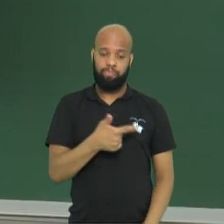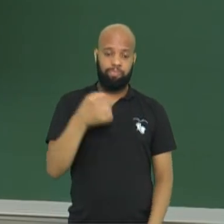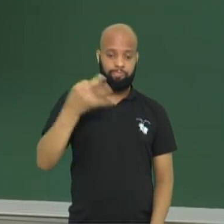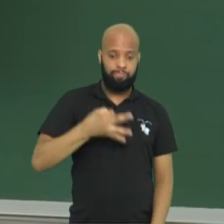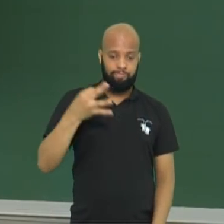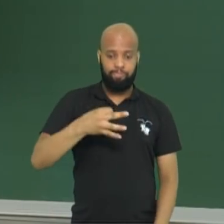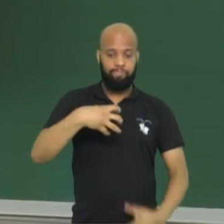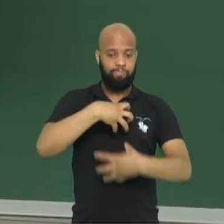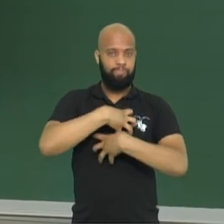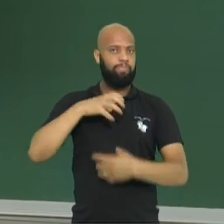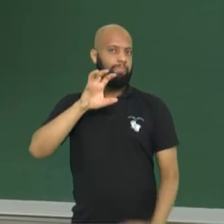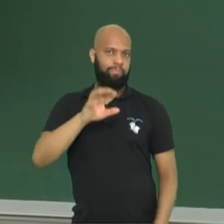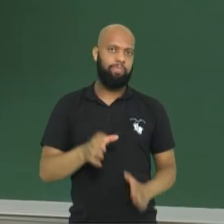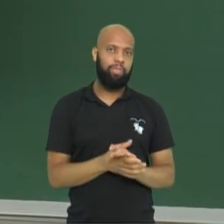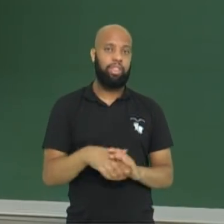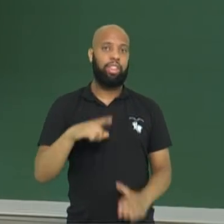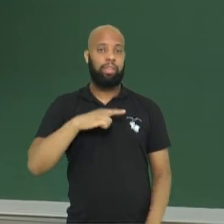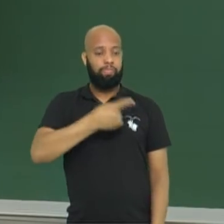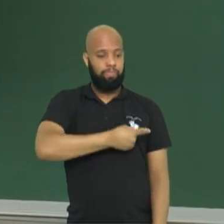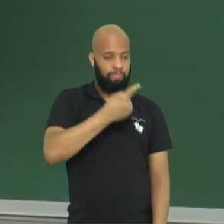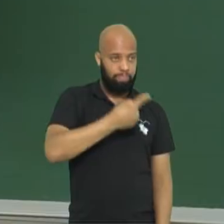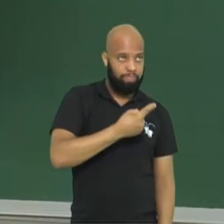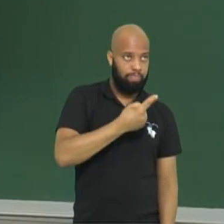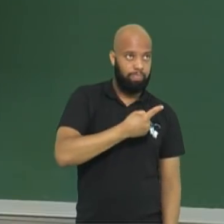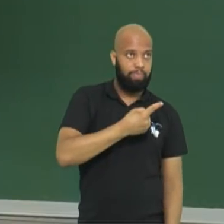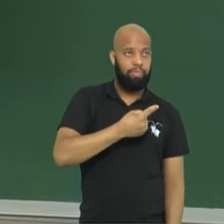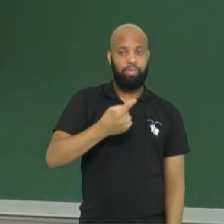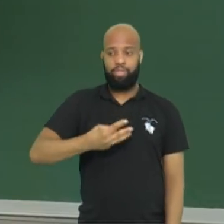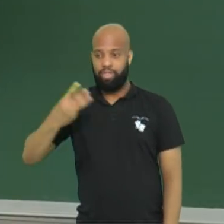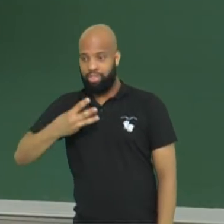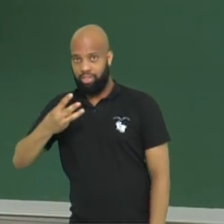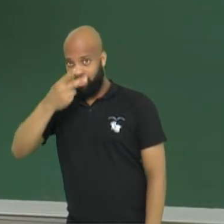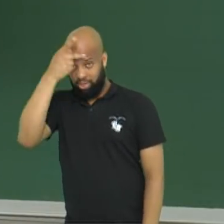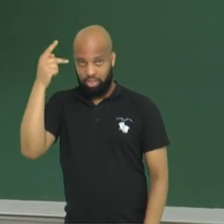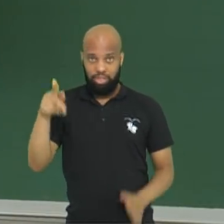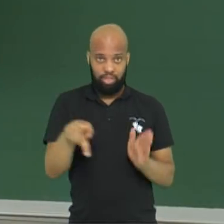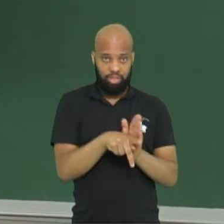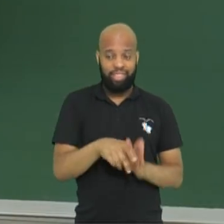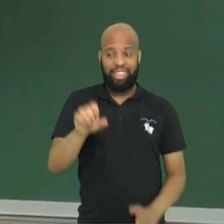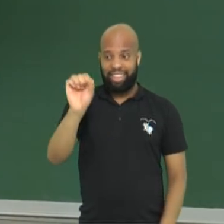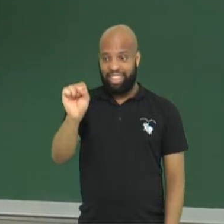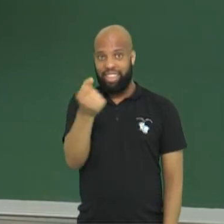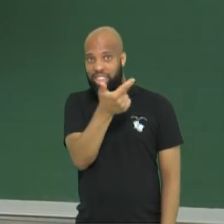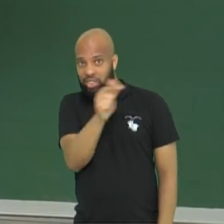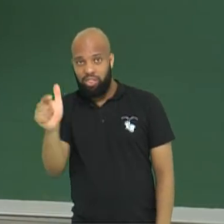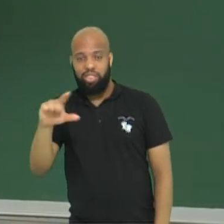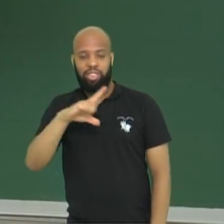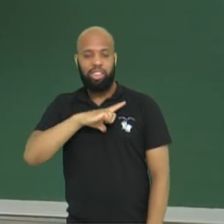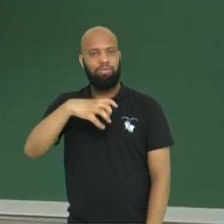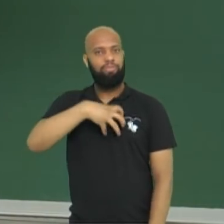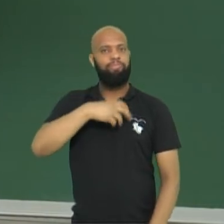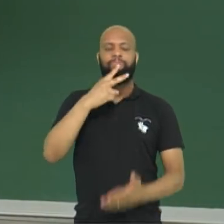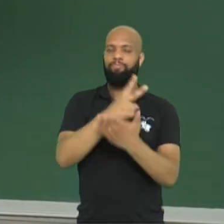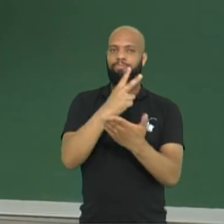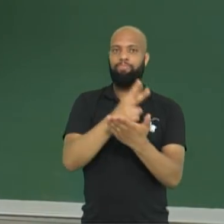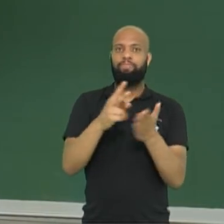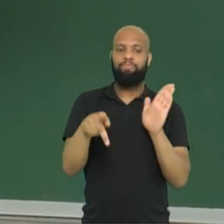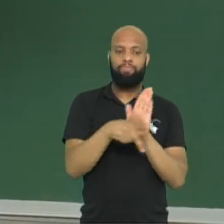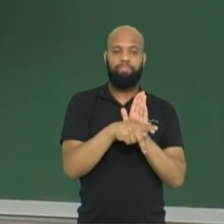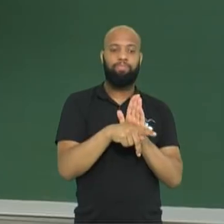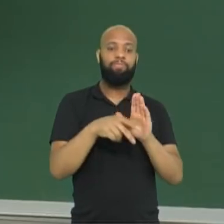situação. A primeira e a terceira pessoa do singular, então, elas têm a mesma forma aqui para o